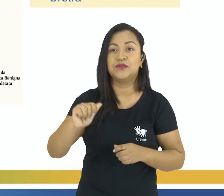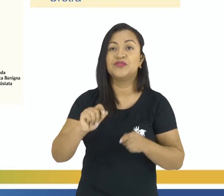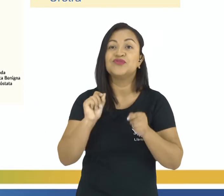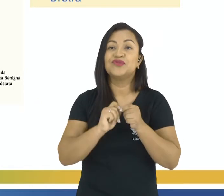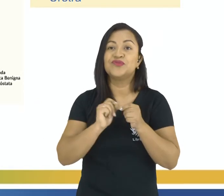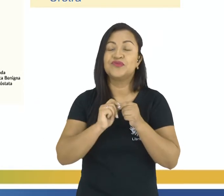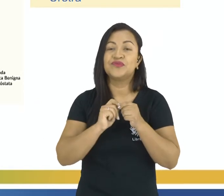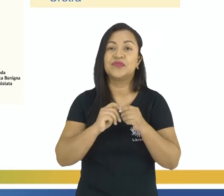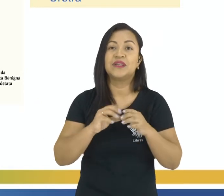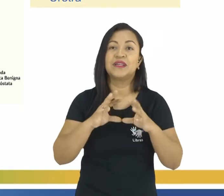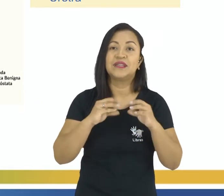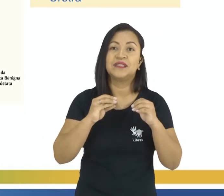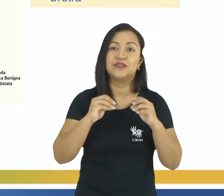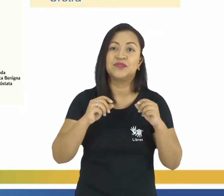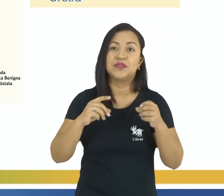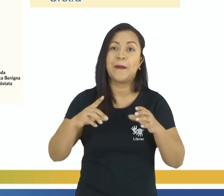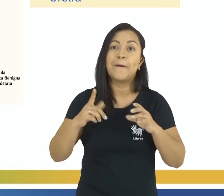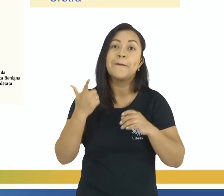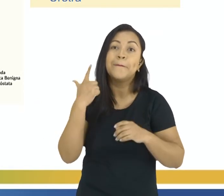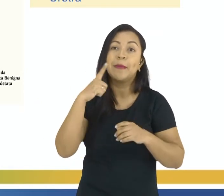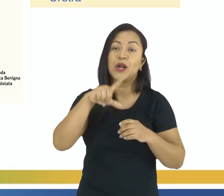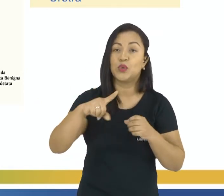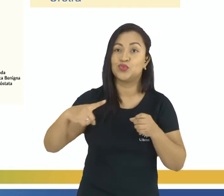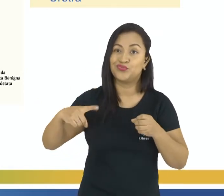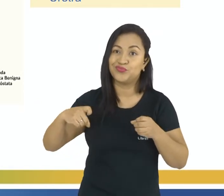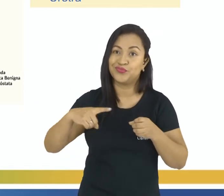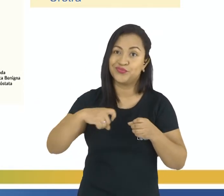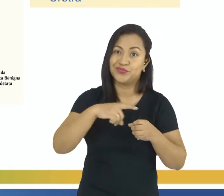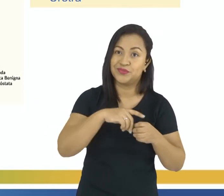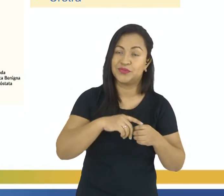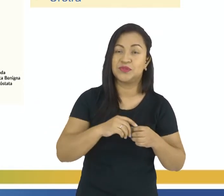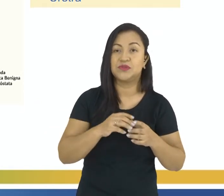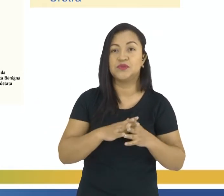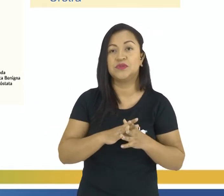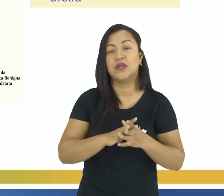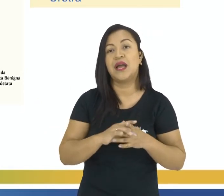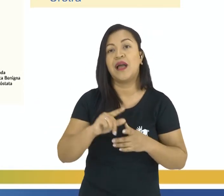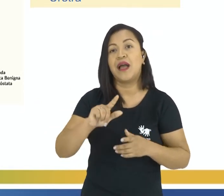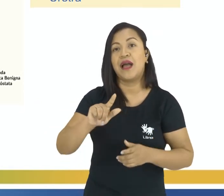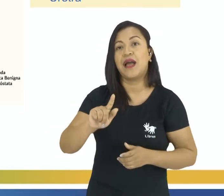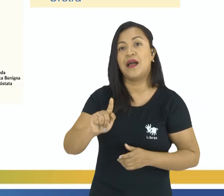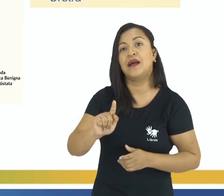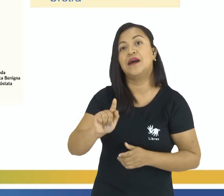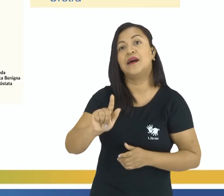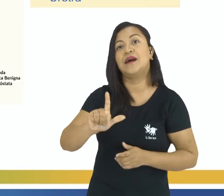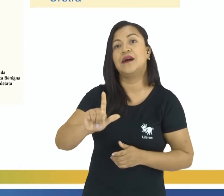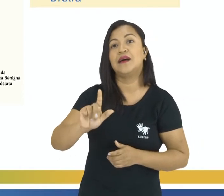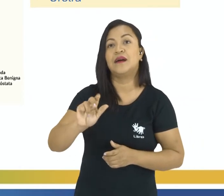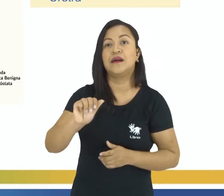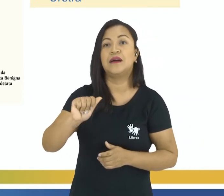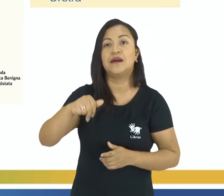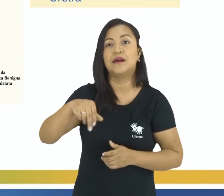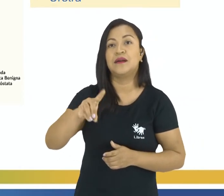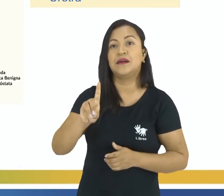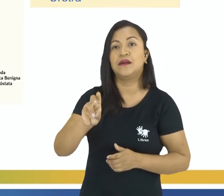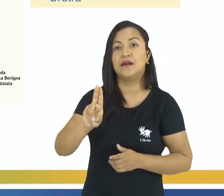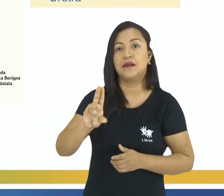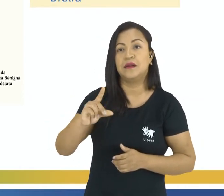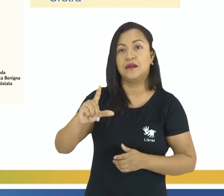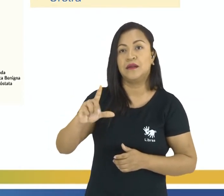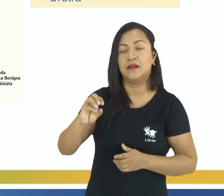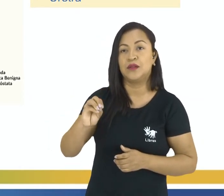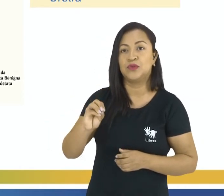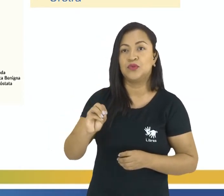eles consigam migrar. A glândula bulbouretral, ela está localizada mais próximo